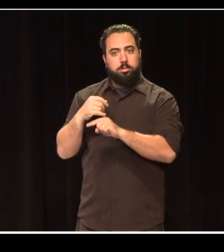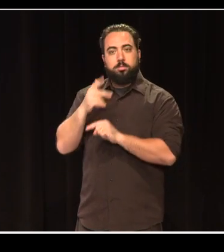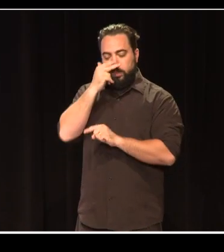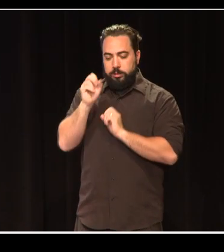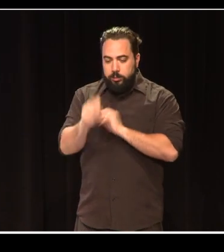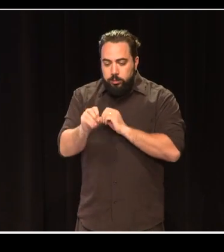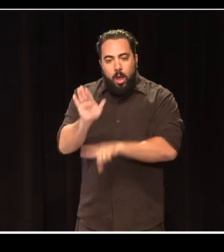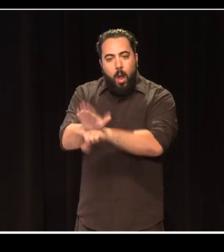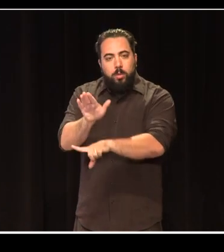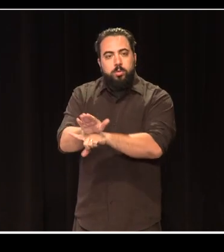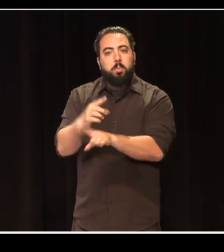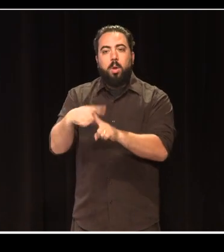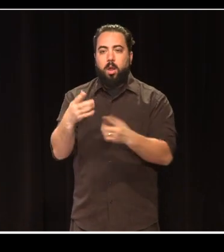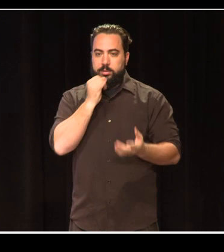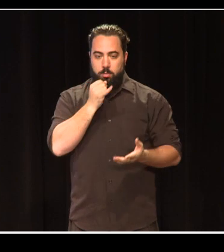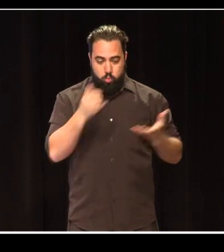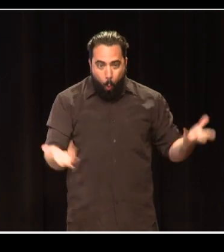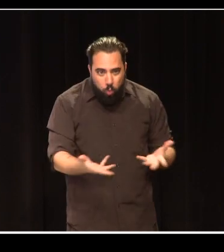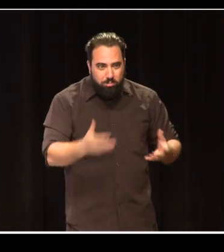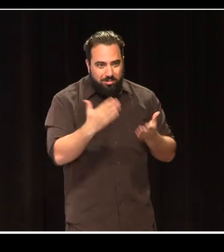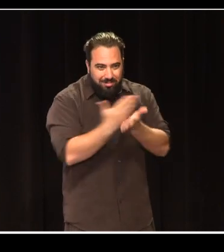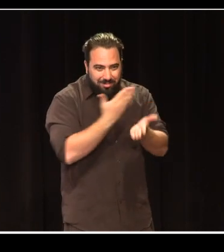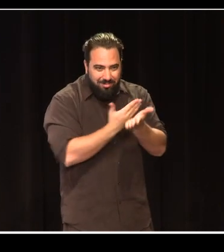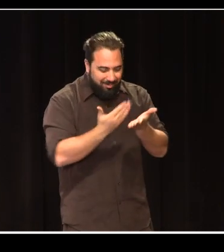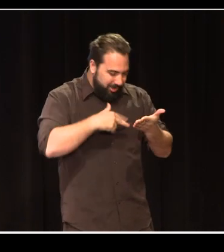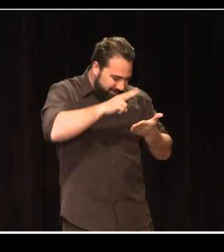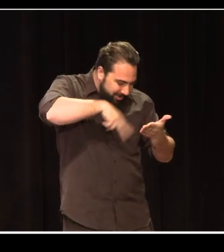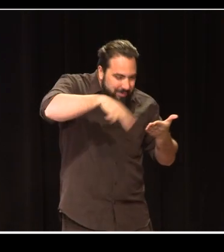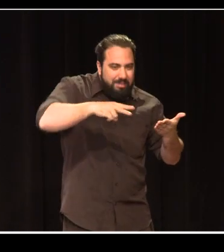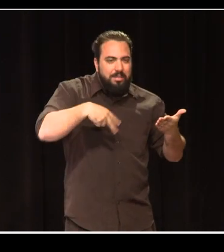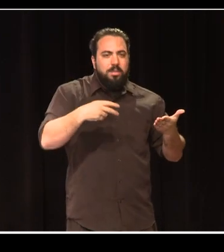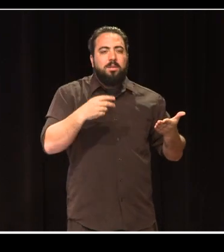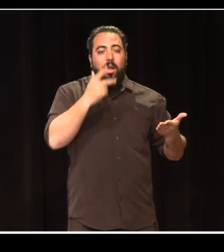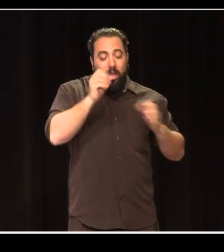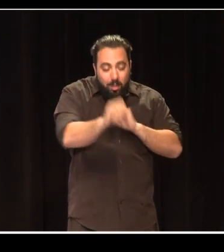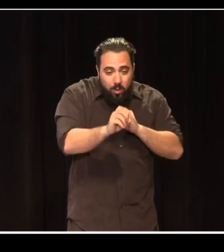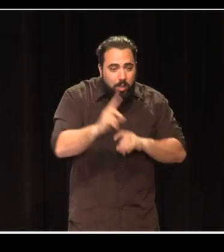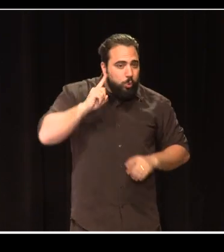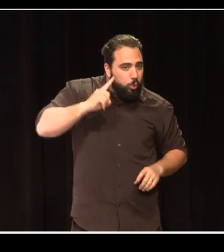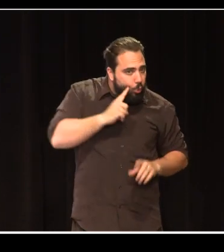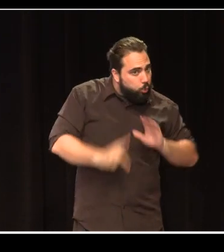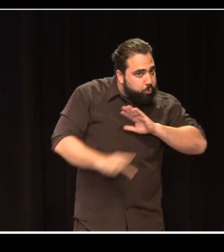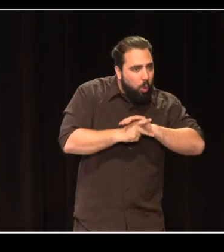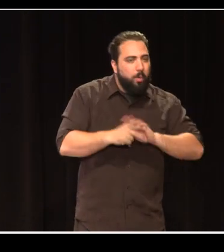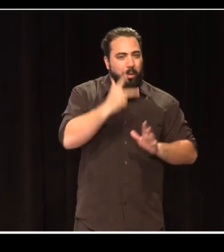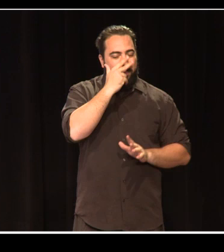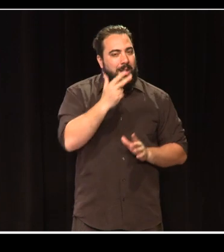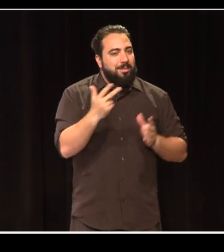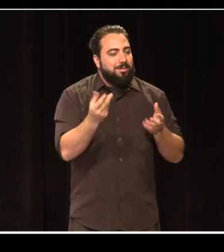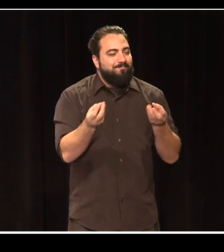não tem livros que contemplem, né, de maneira satisfatória a educação de surdos, e você tendo um